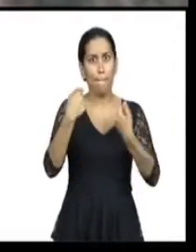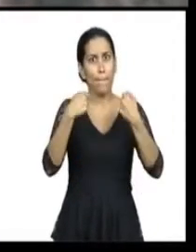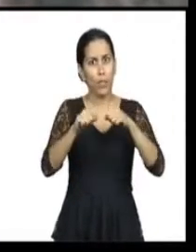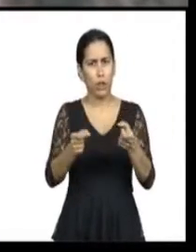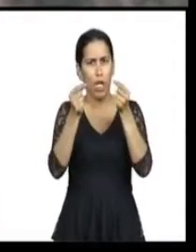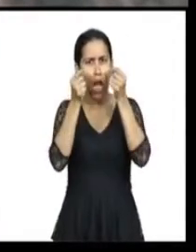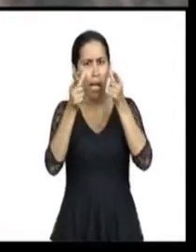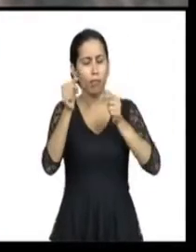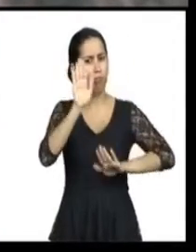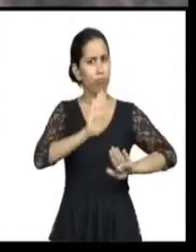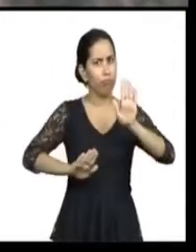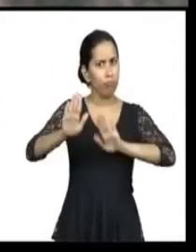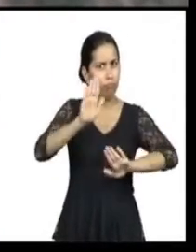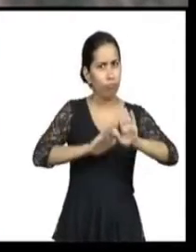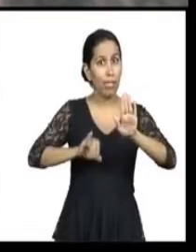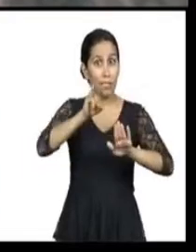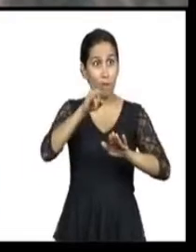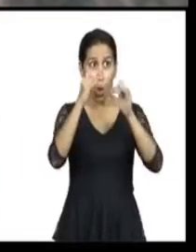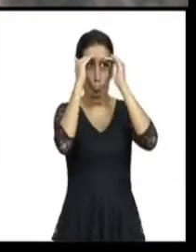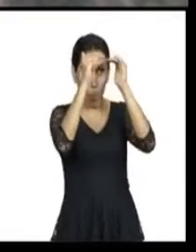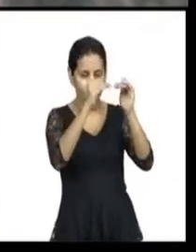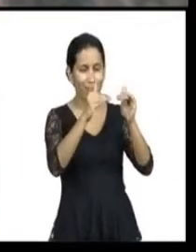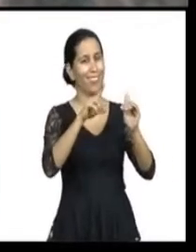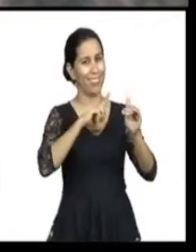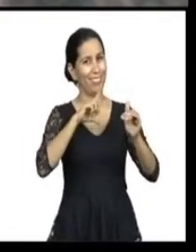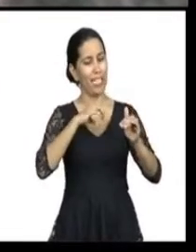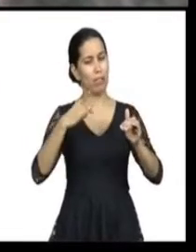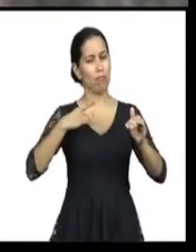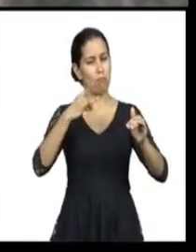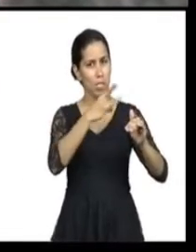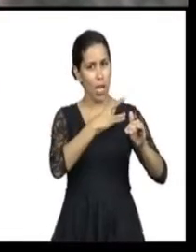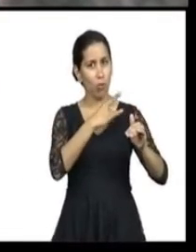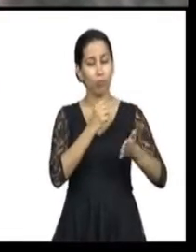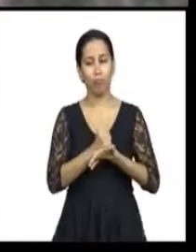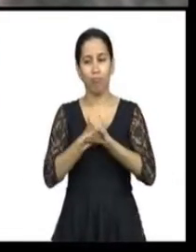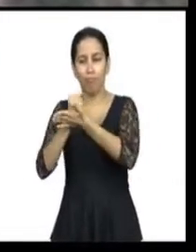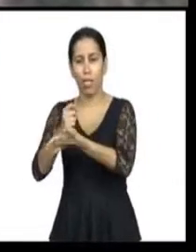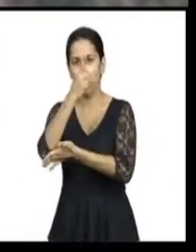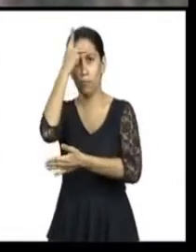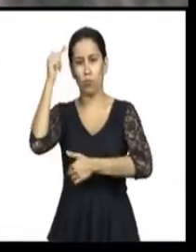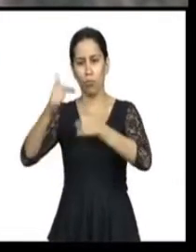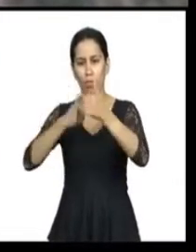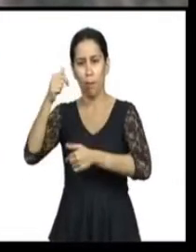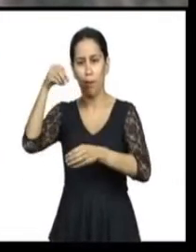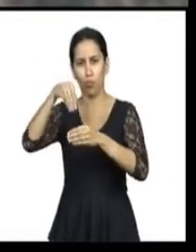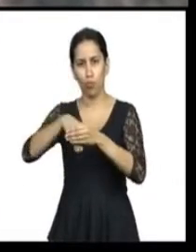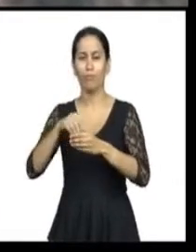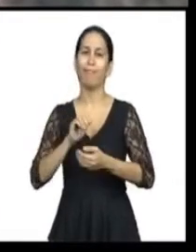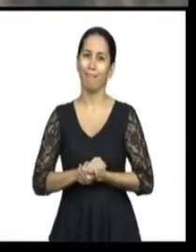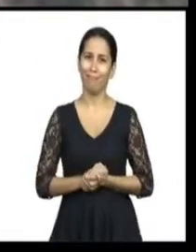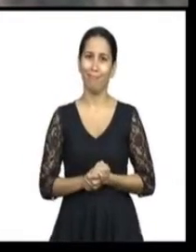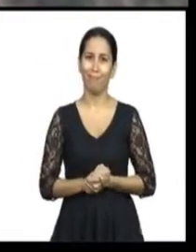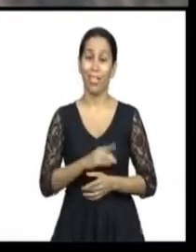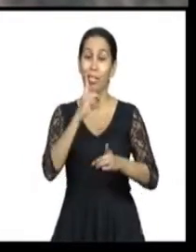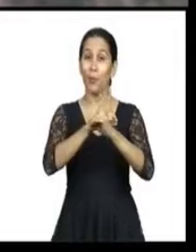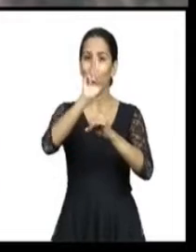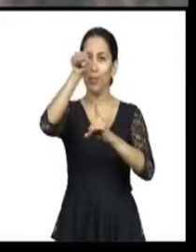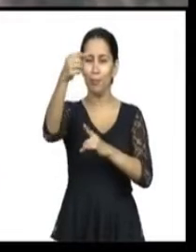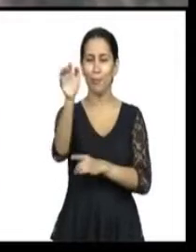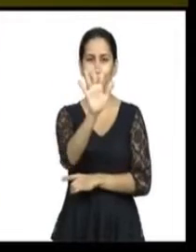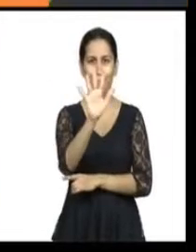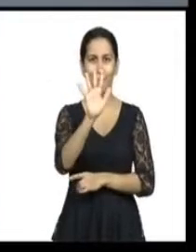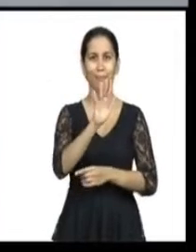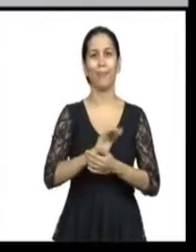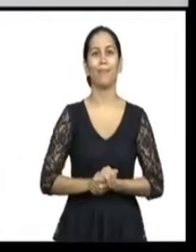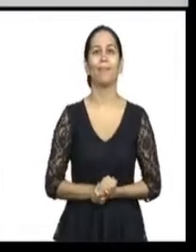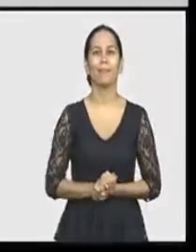aqui, você vai cuidar da sua saúde e de todos que circulam na mina. Continue acompanhando a série e eu espero você no próximo episódio. Até lá!